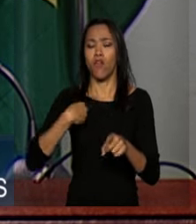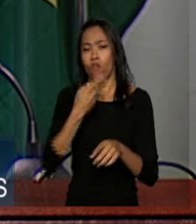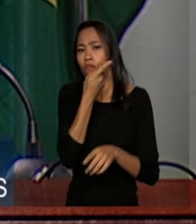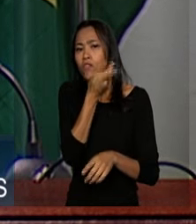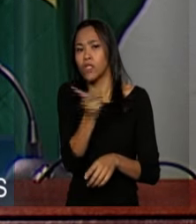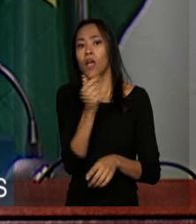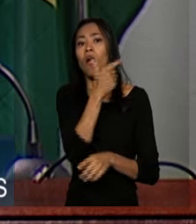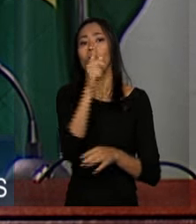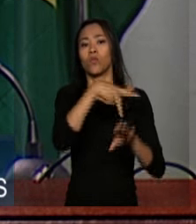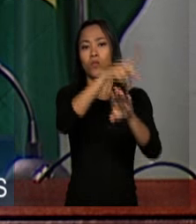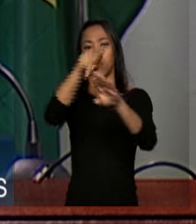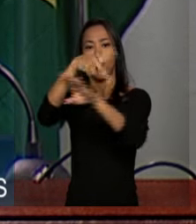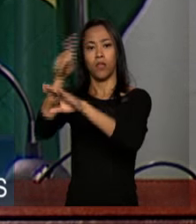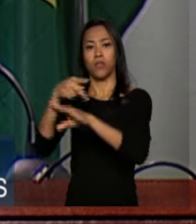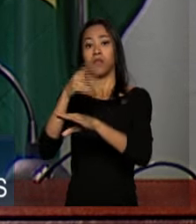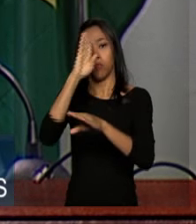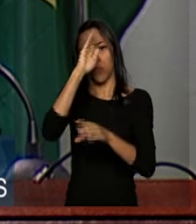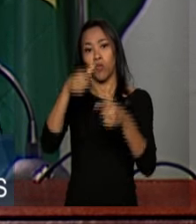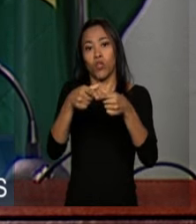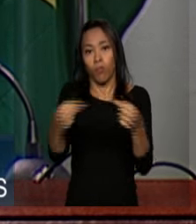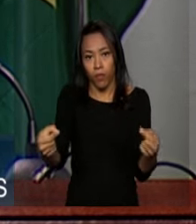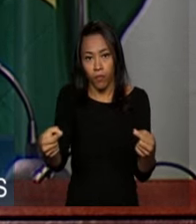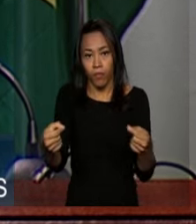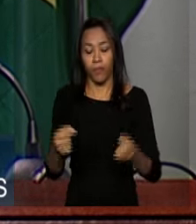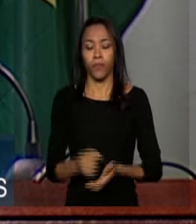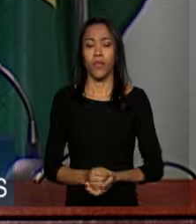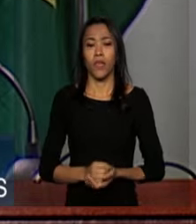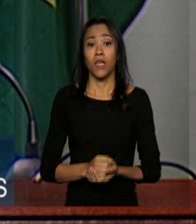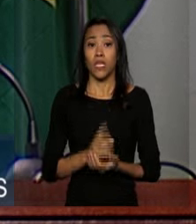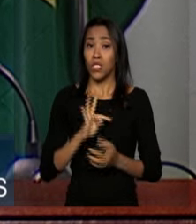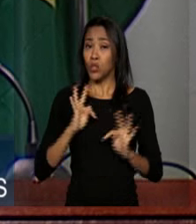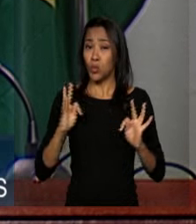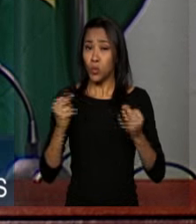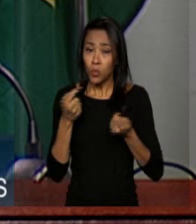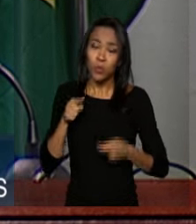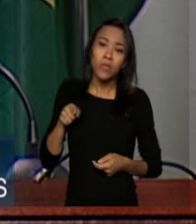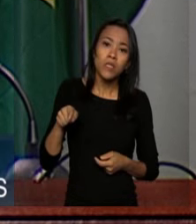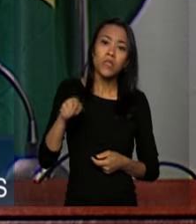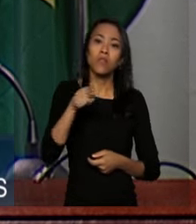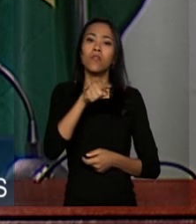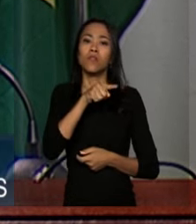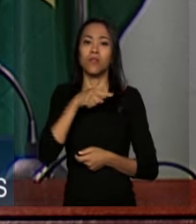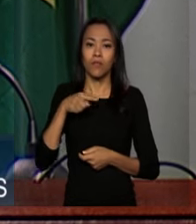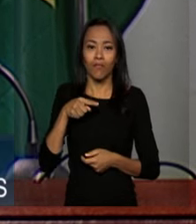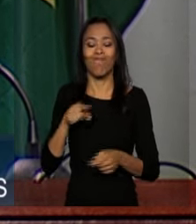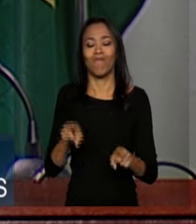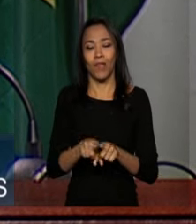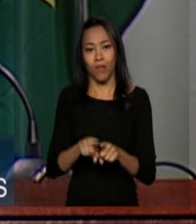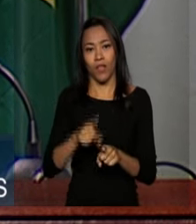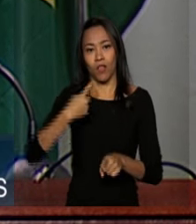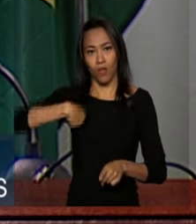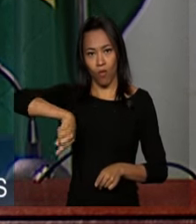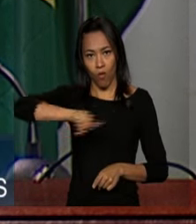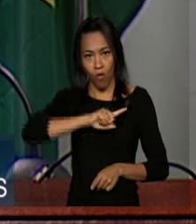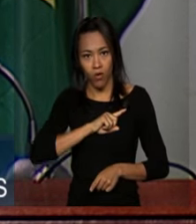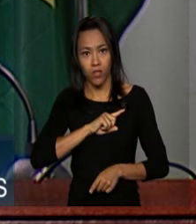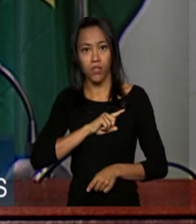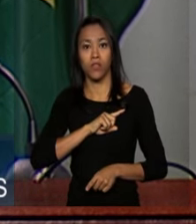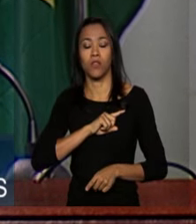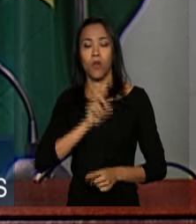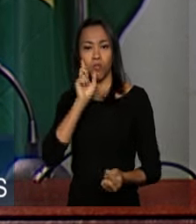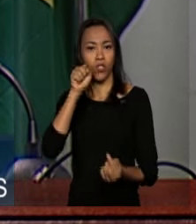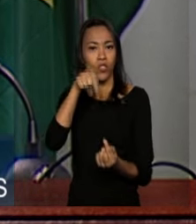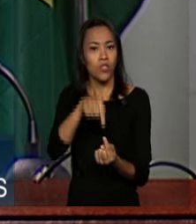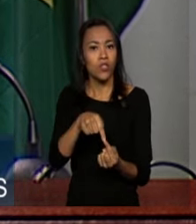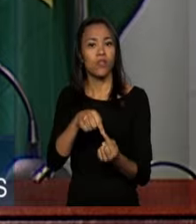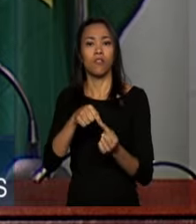Japão. Em todas essas iniciativas está presente também nossa disposição de